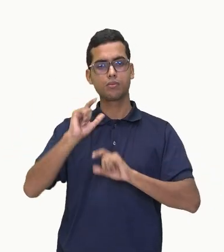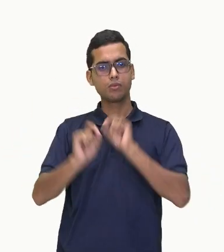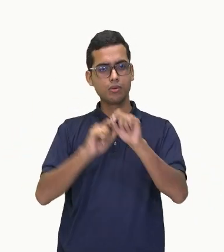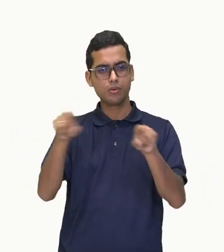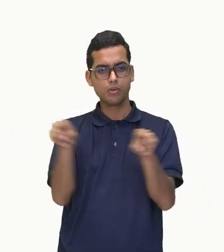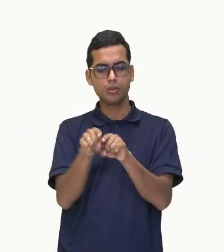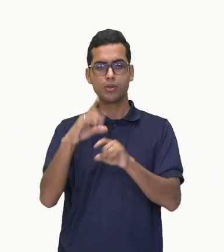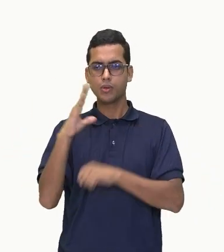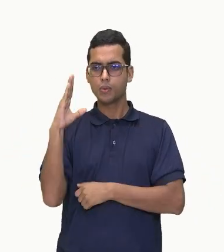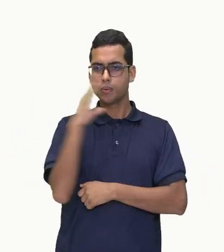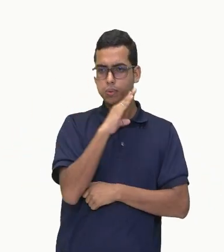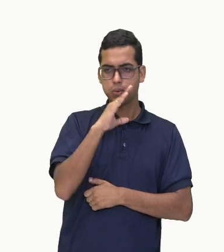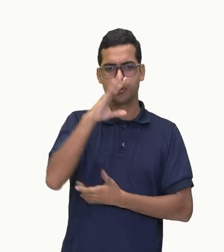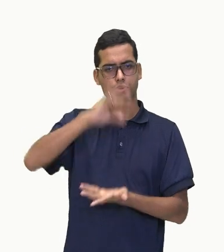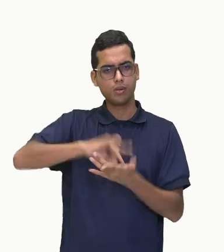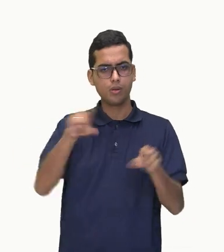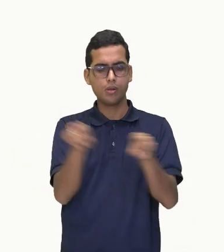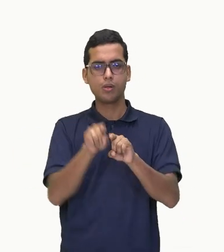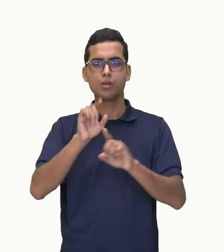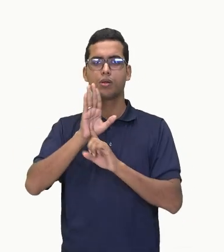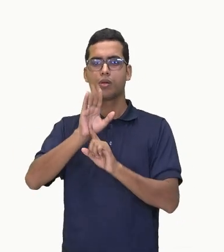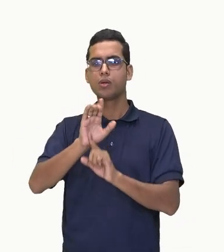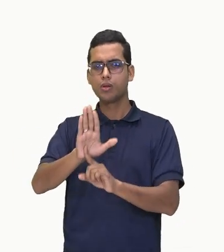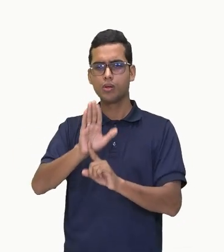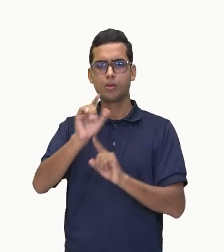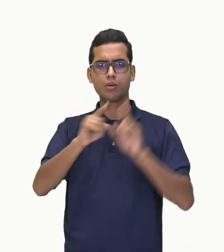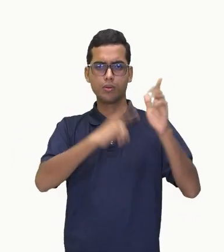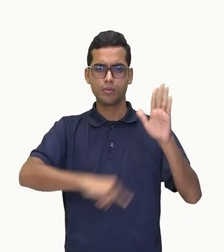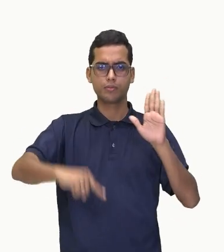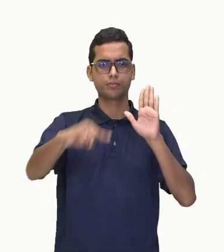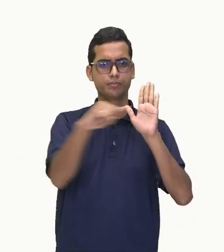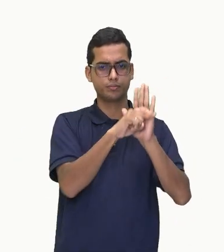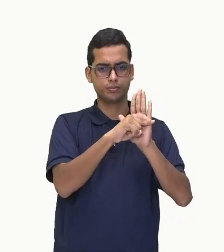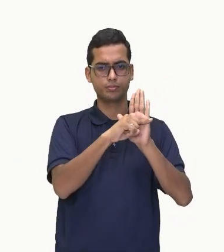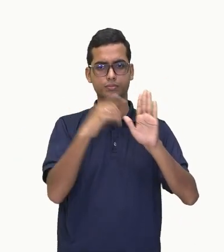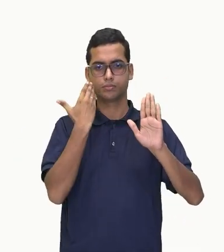esta velocidade aqui, ela será